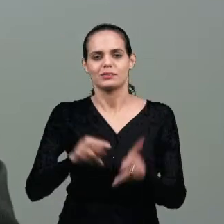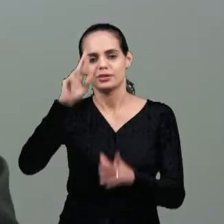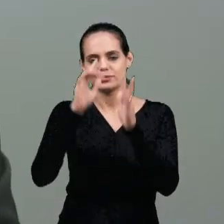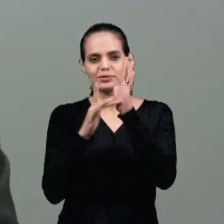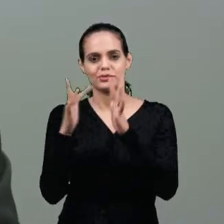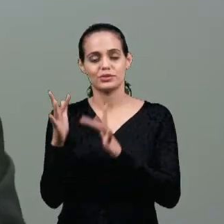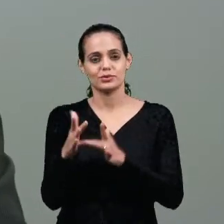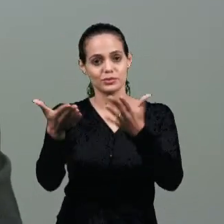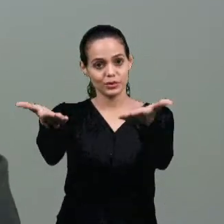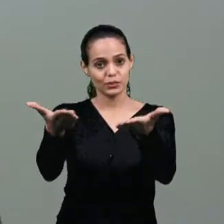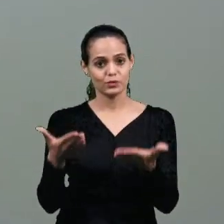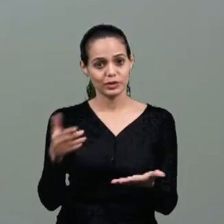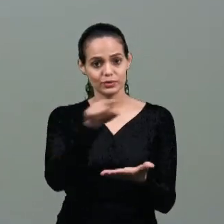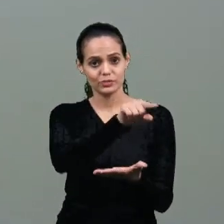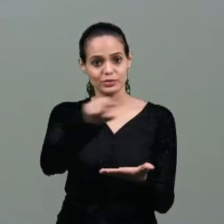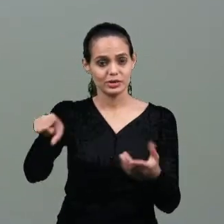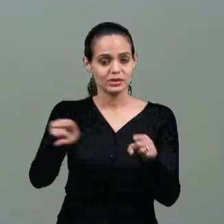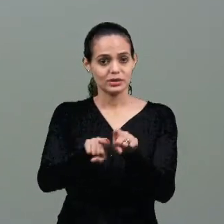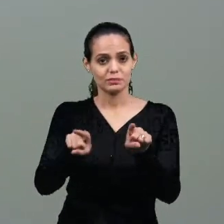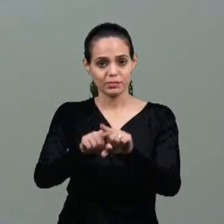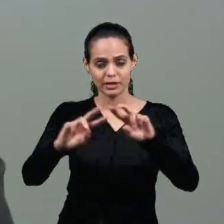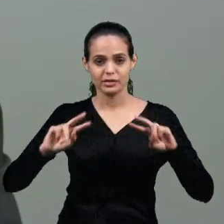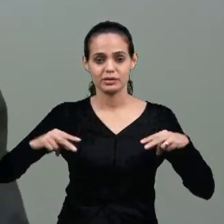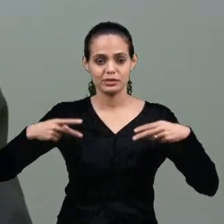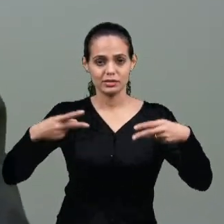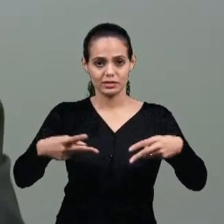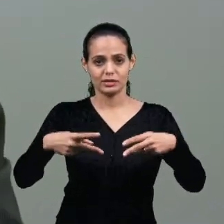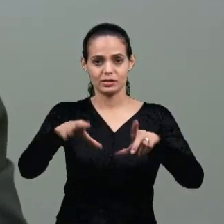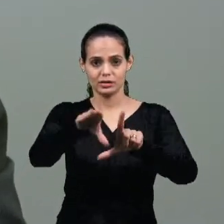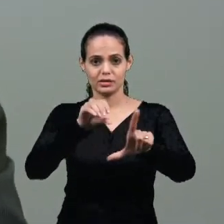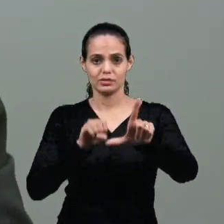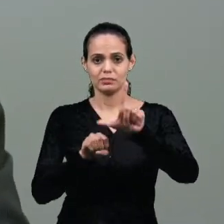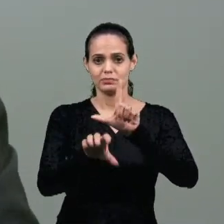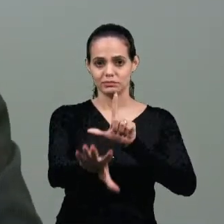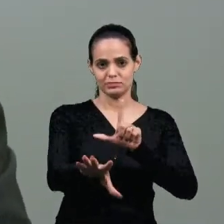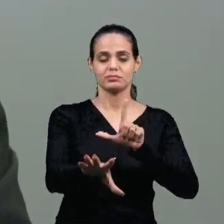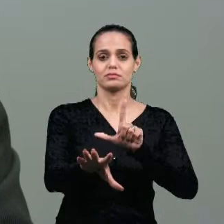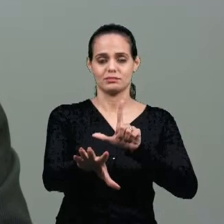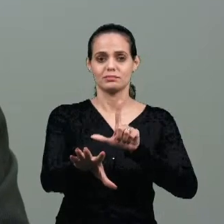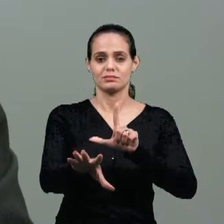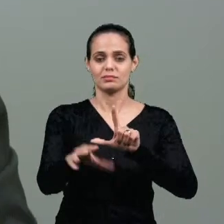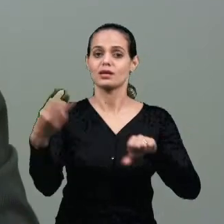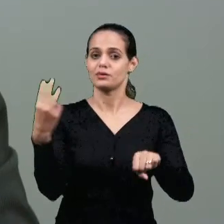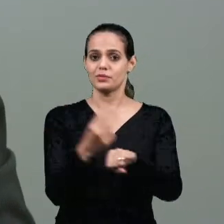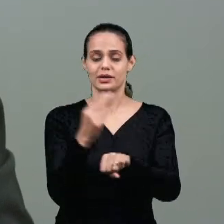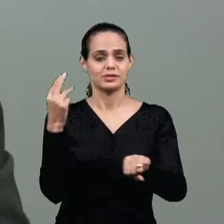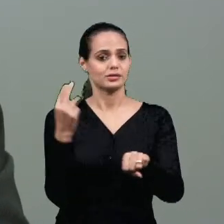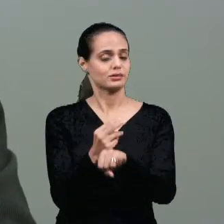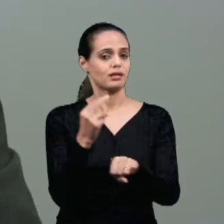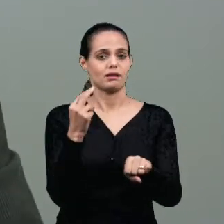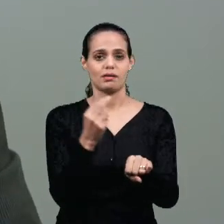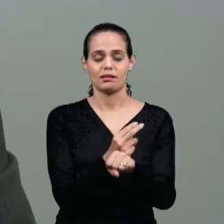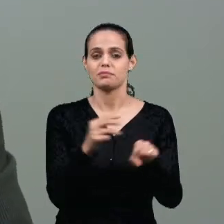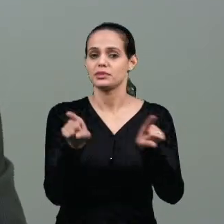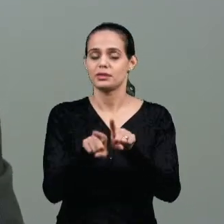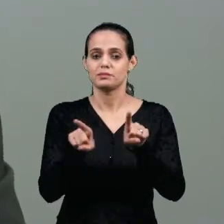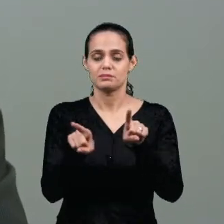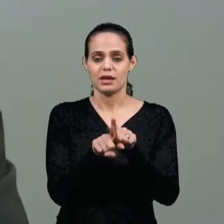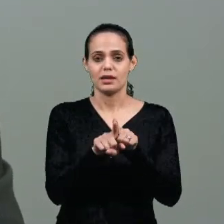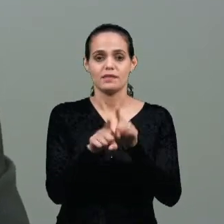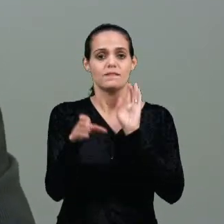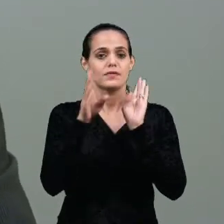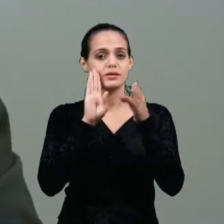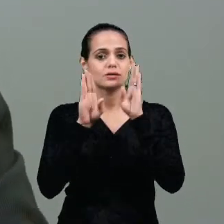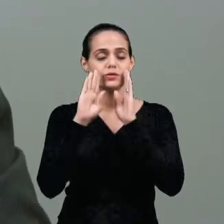e convidando aos irmãos a também convidar outras pessoas. Os irmãos podem mandar nos grupos de WhatsApp, também postar no Facebook, aí no